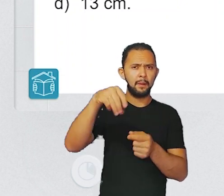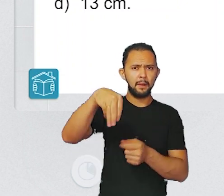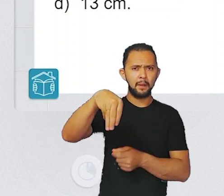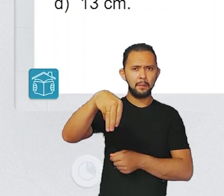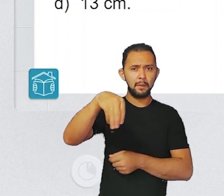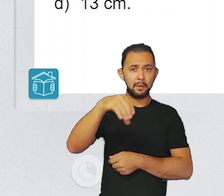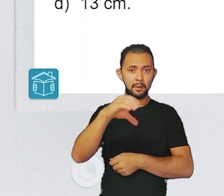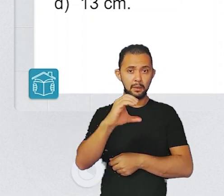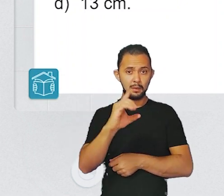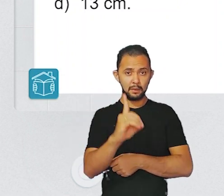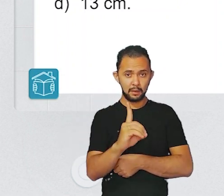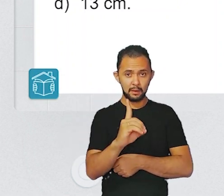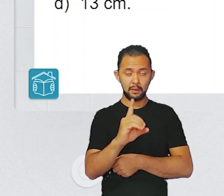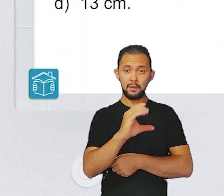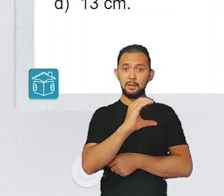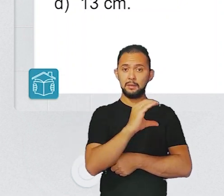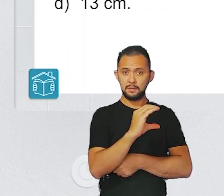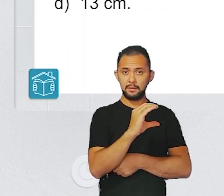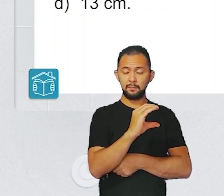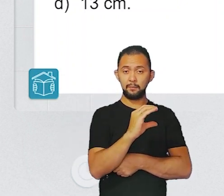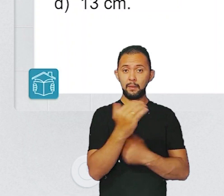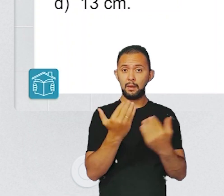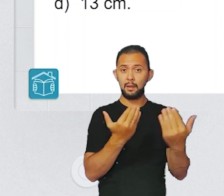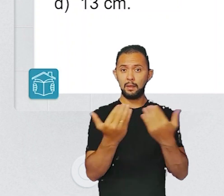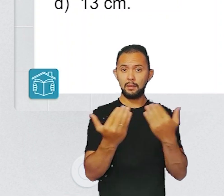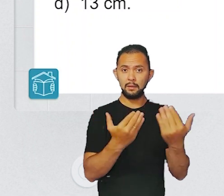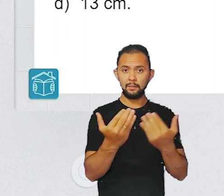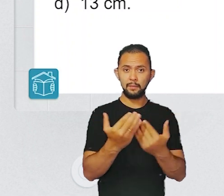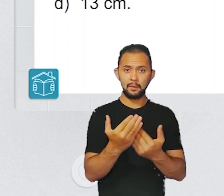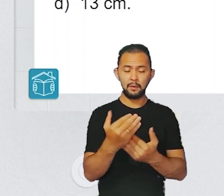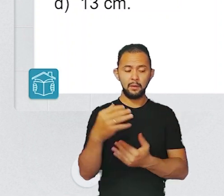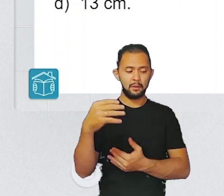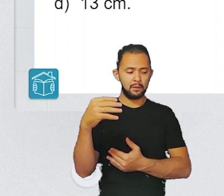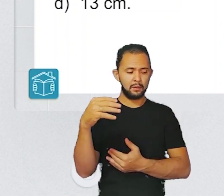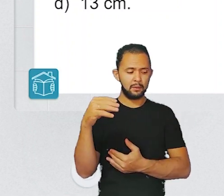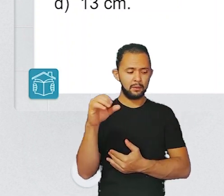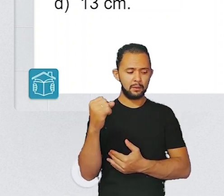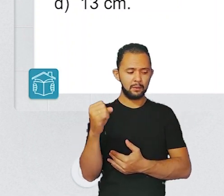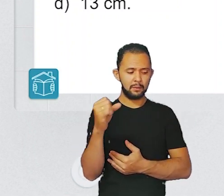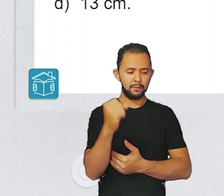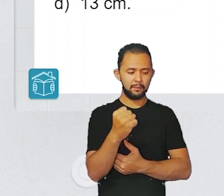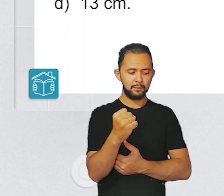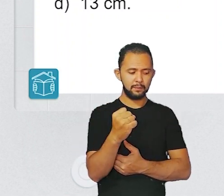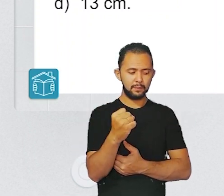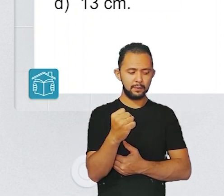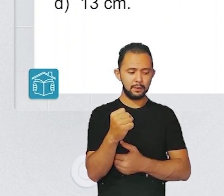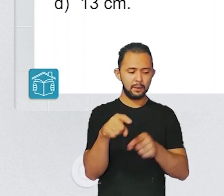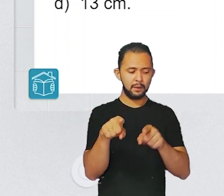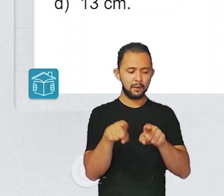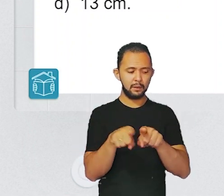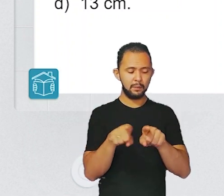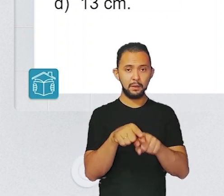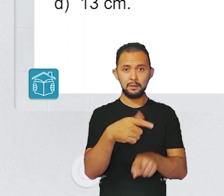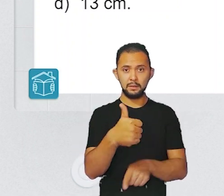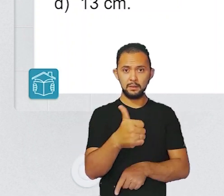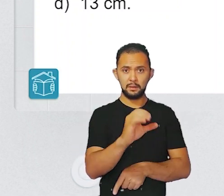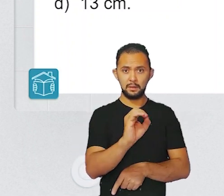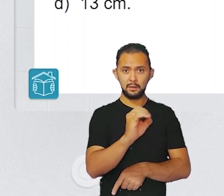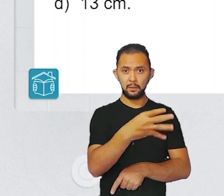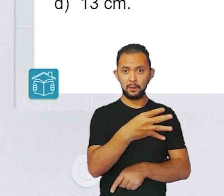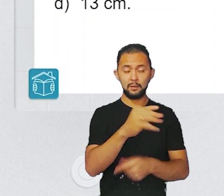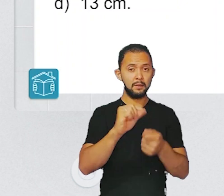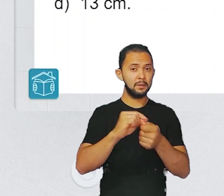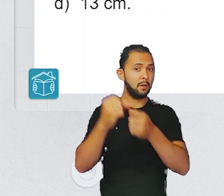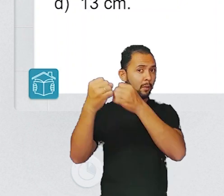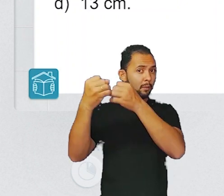MDC entre 88 e 104. Tranquilo? Como é que você vai fazer? Fatora o 88,